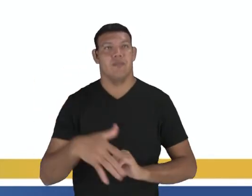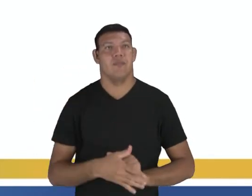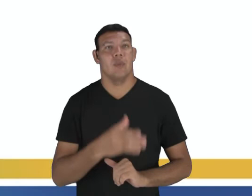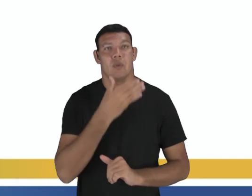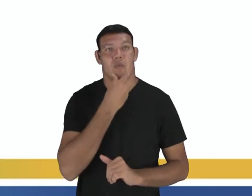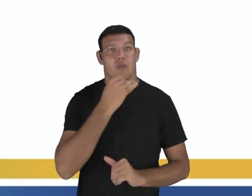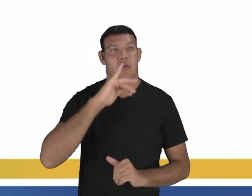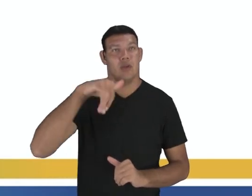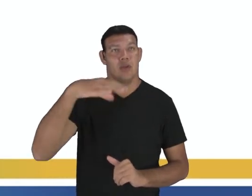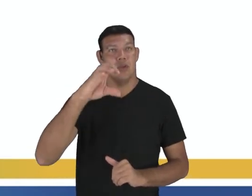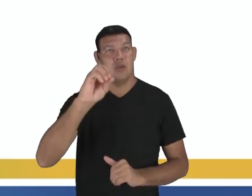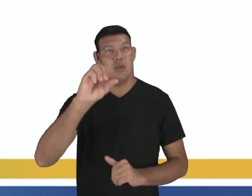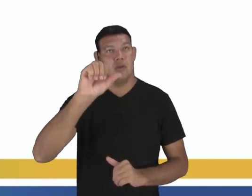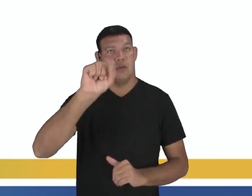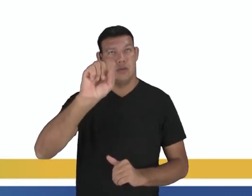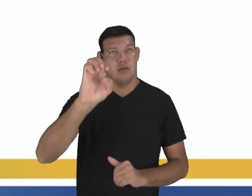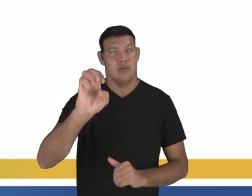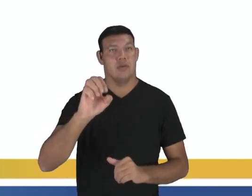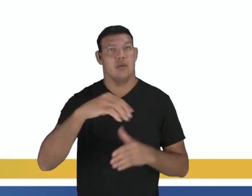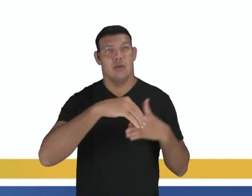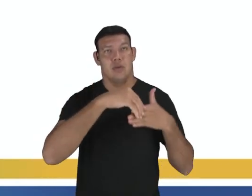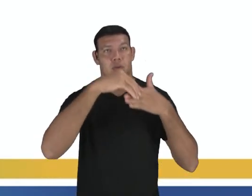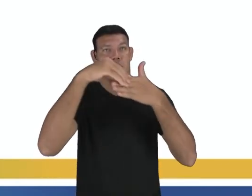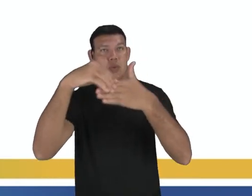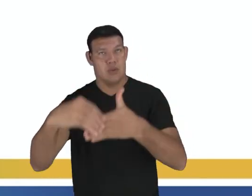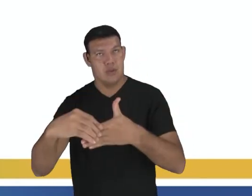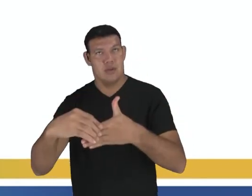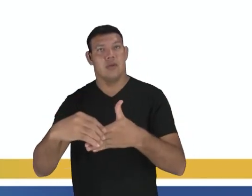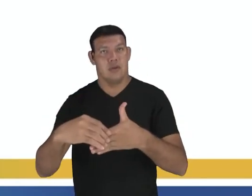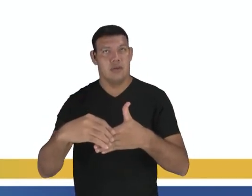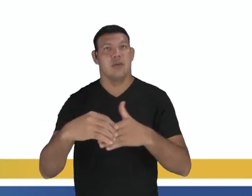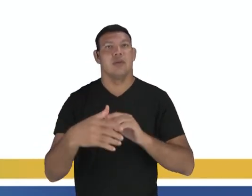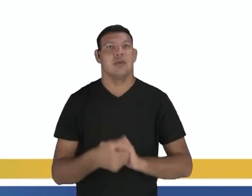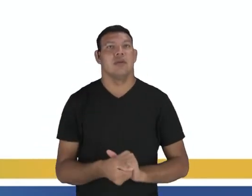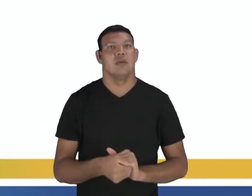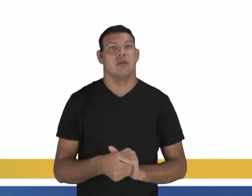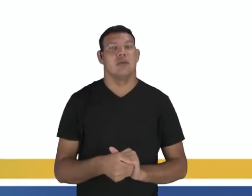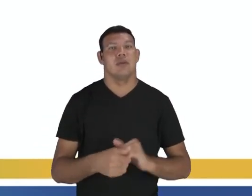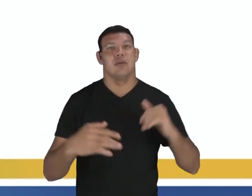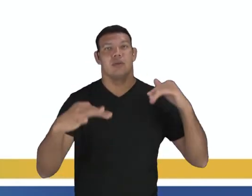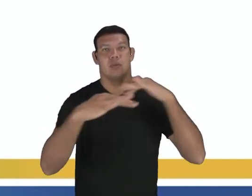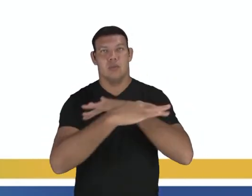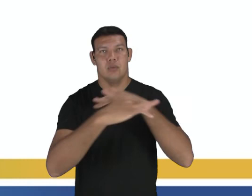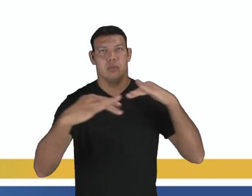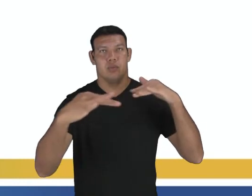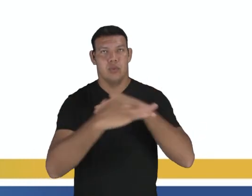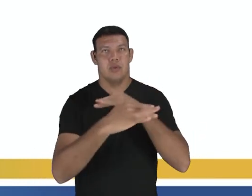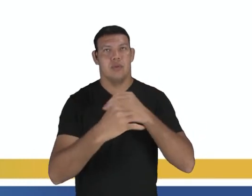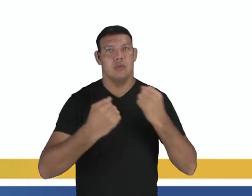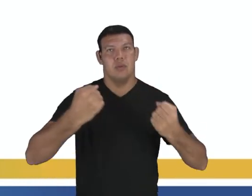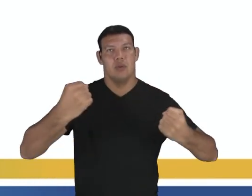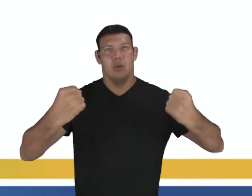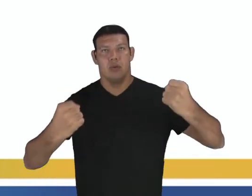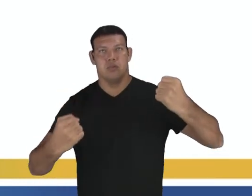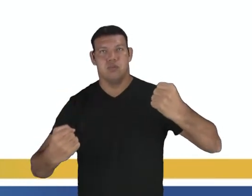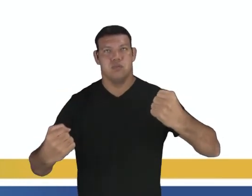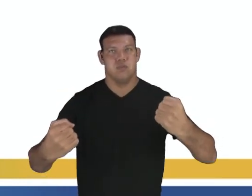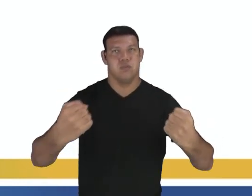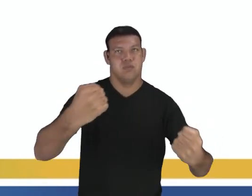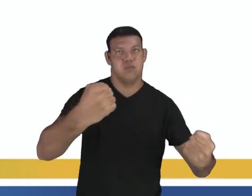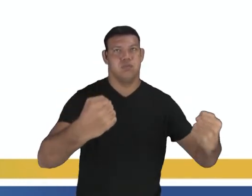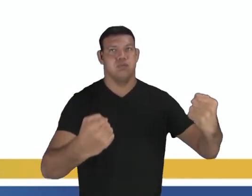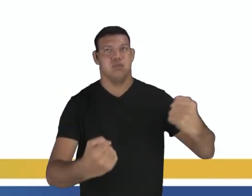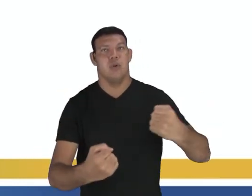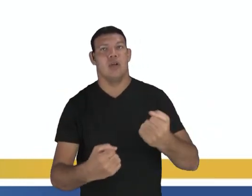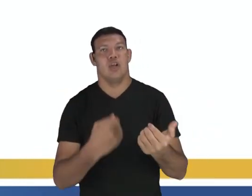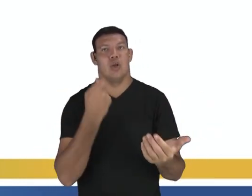José faz pequenos fretes urbanos com seu caminhão, cobrando uma taxa inicial de R$50. Ele cobra isso, né, pelo seu